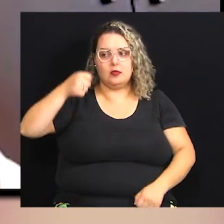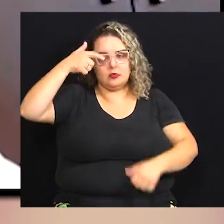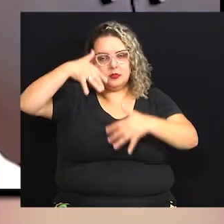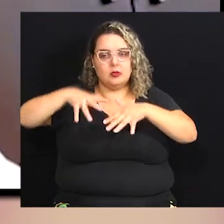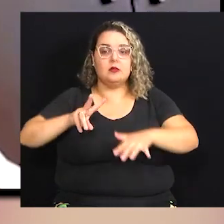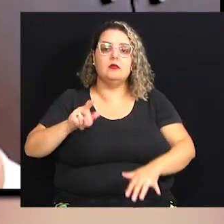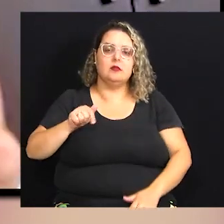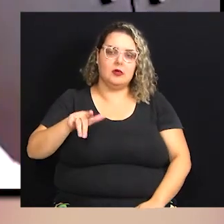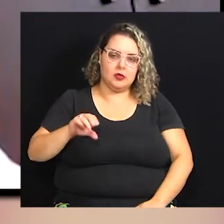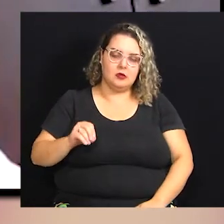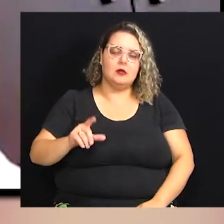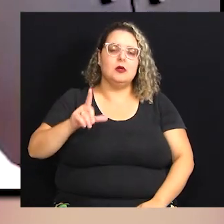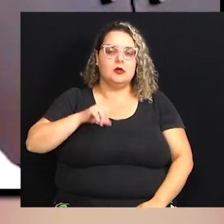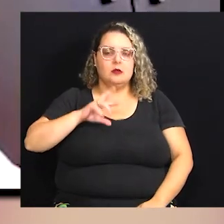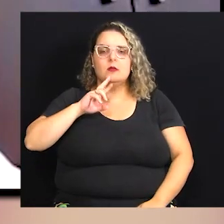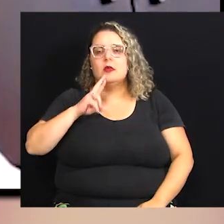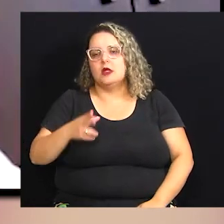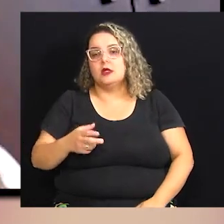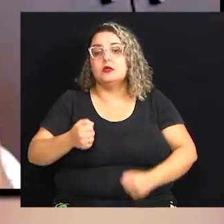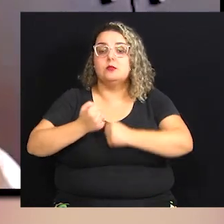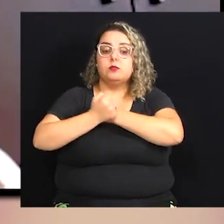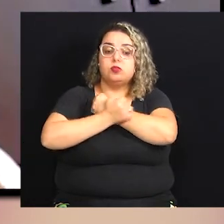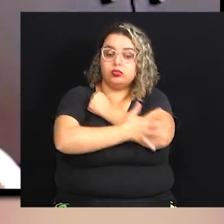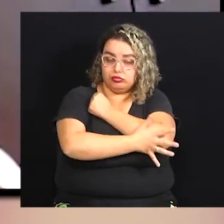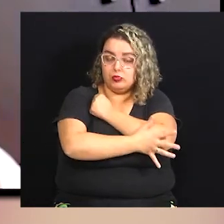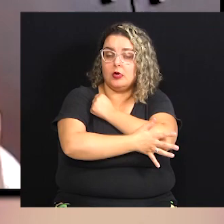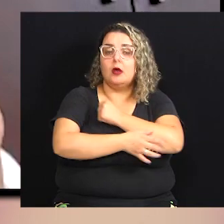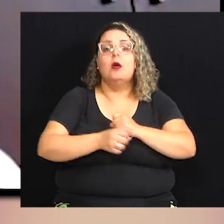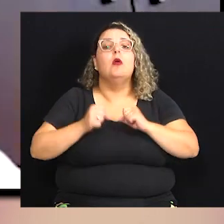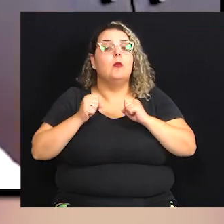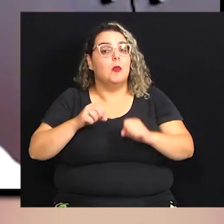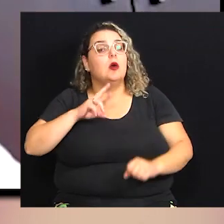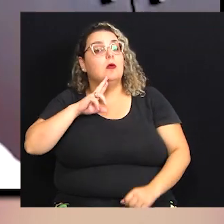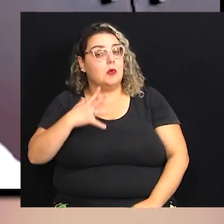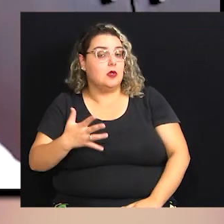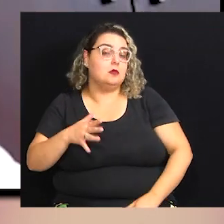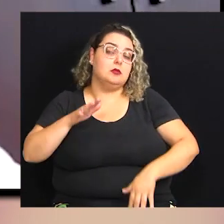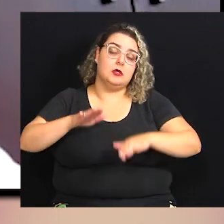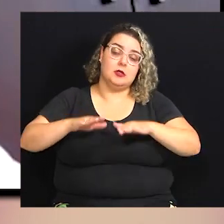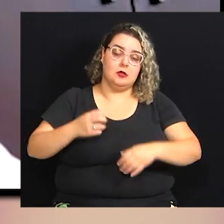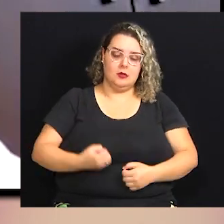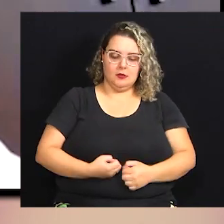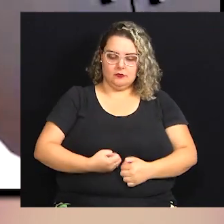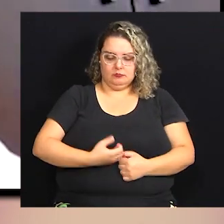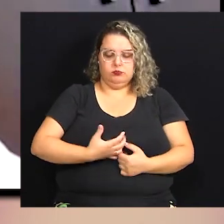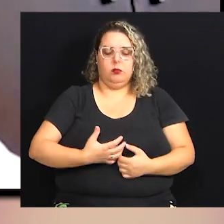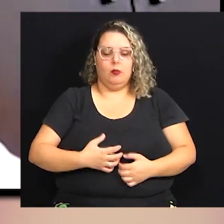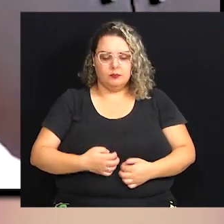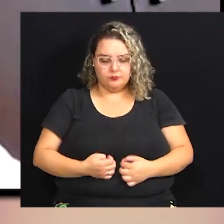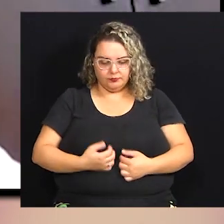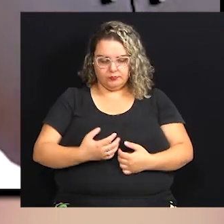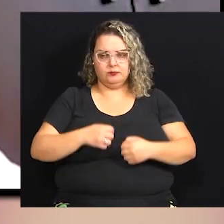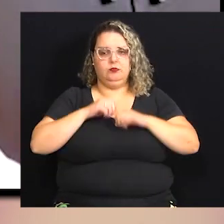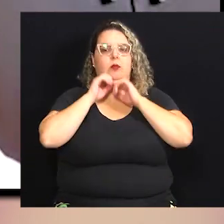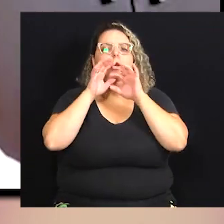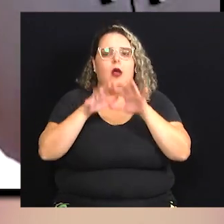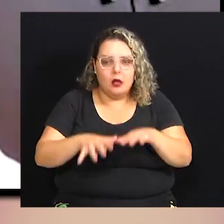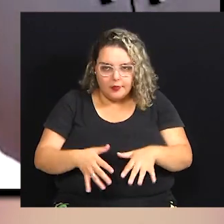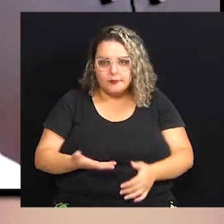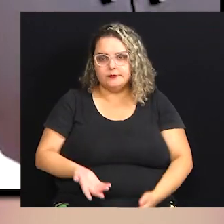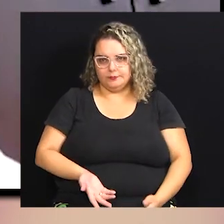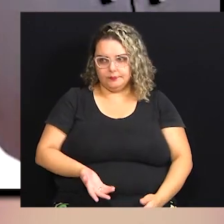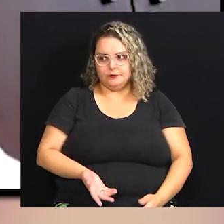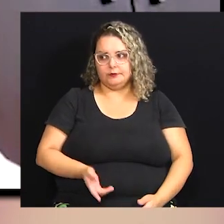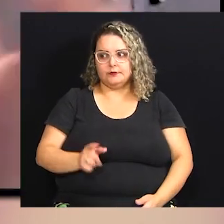nervo vago. Então eu posso ter como resposta, por vezes, diarreia, Hum. posso ter como resposta, por vezes, ânsia de vômito, e o que a gente